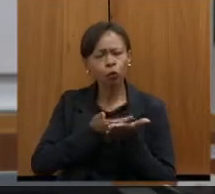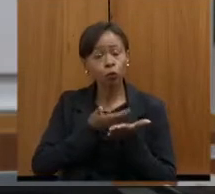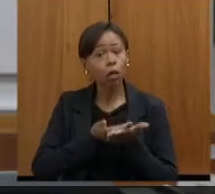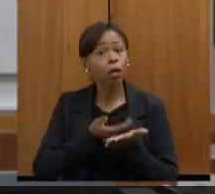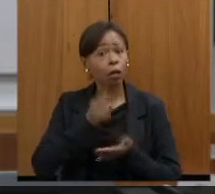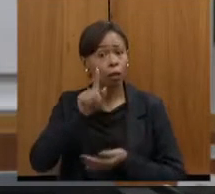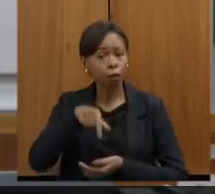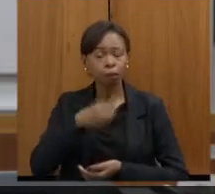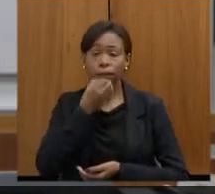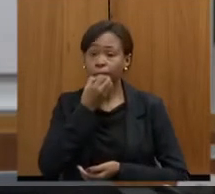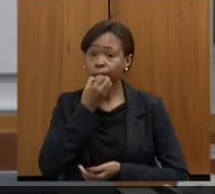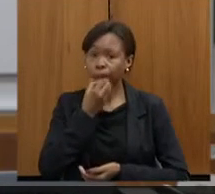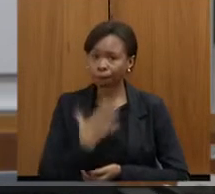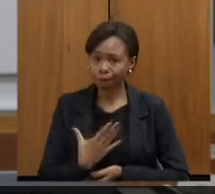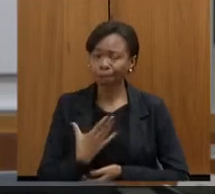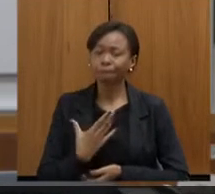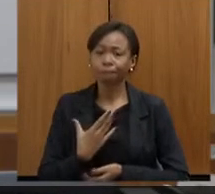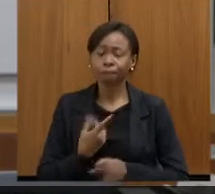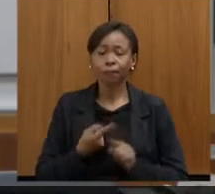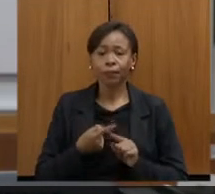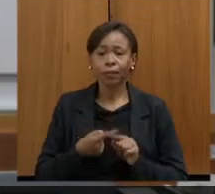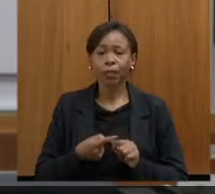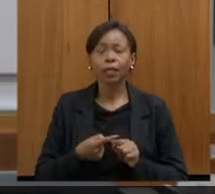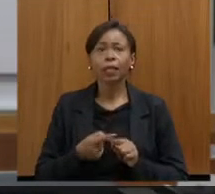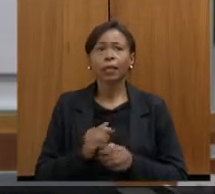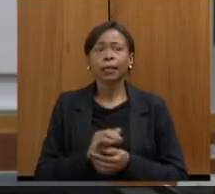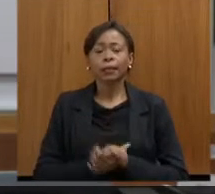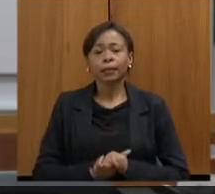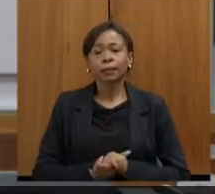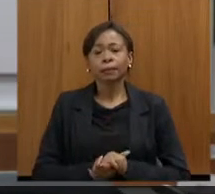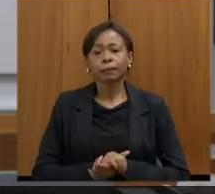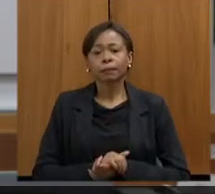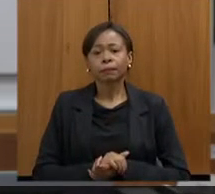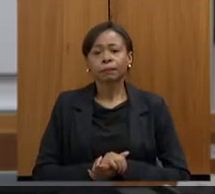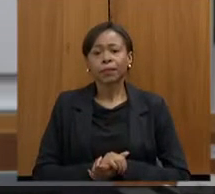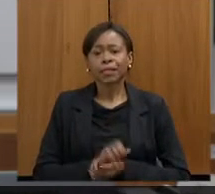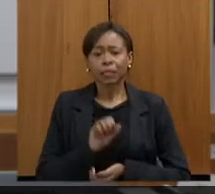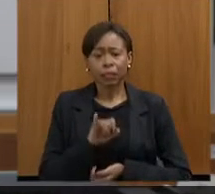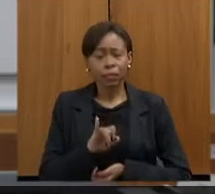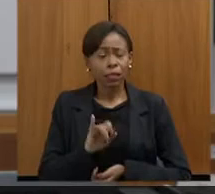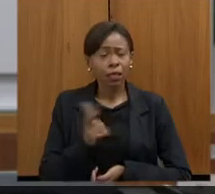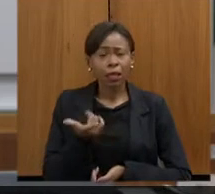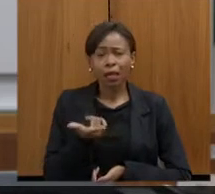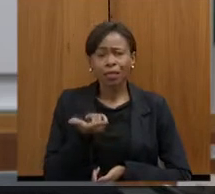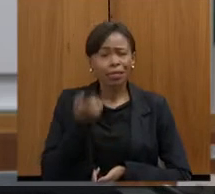grande, porque também, como já foi falado aqui, a falta de conhecimento